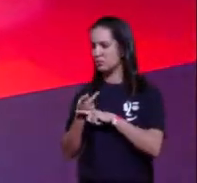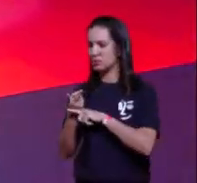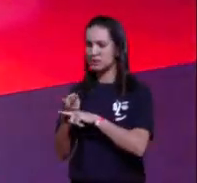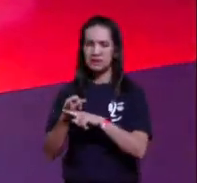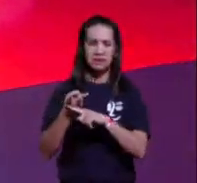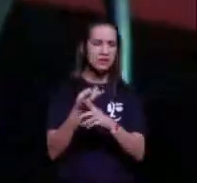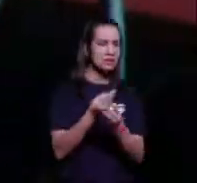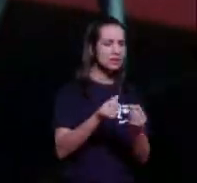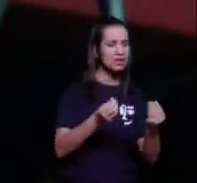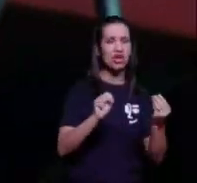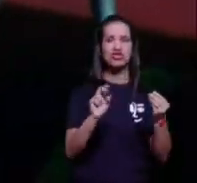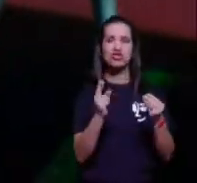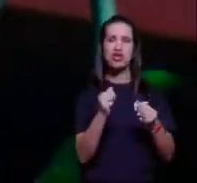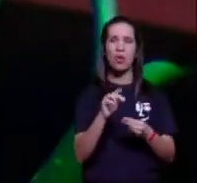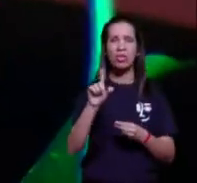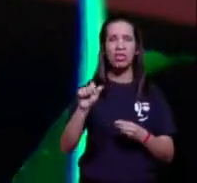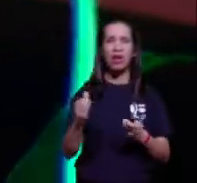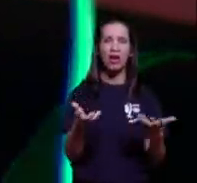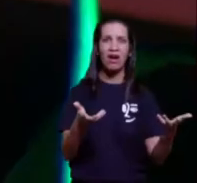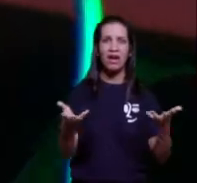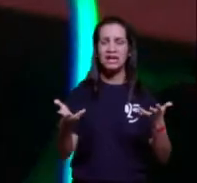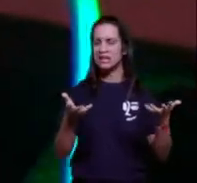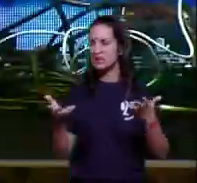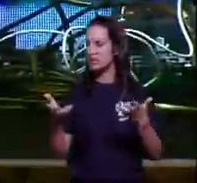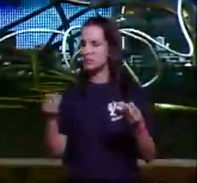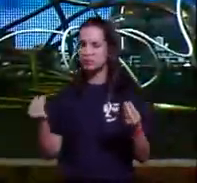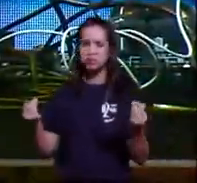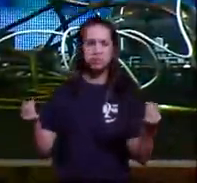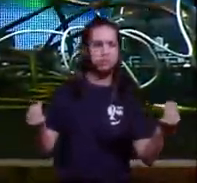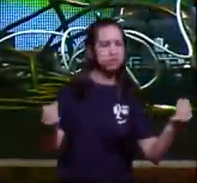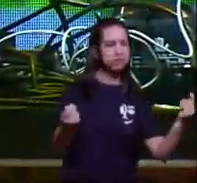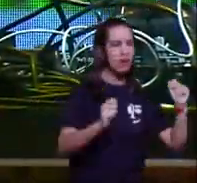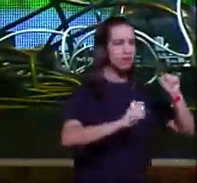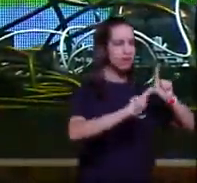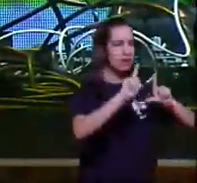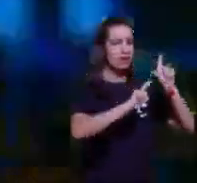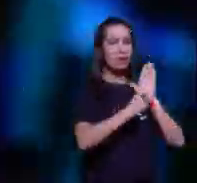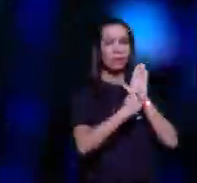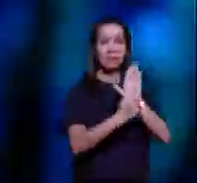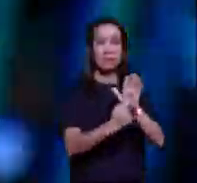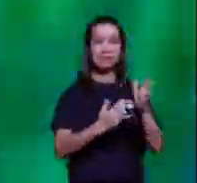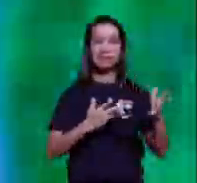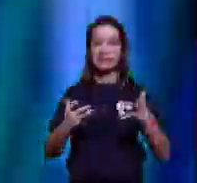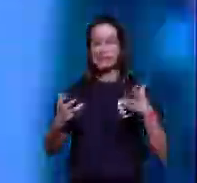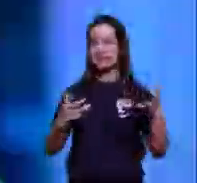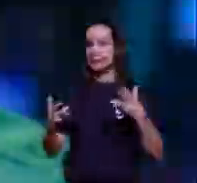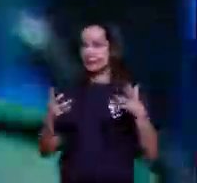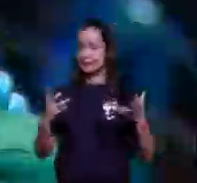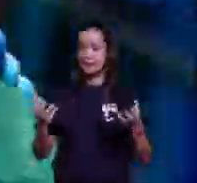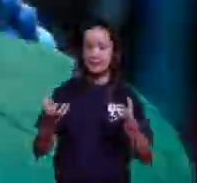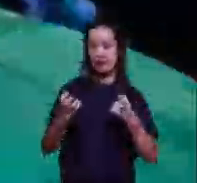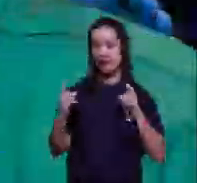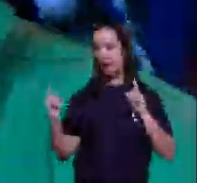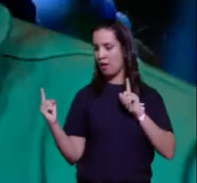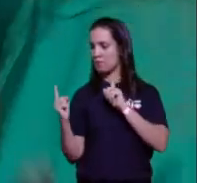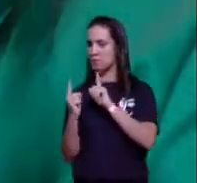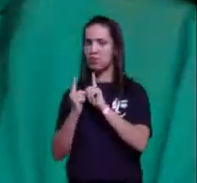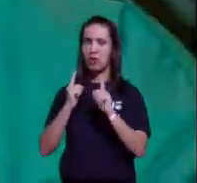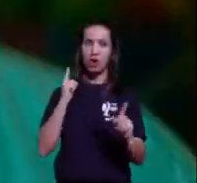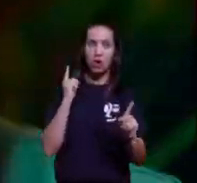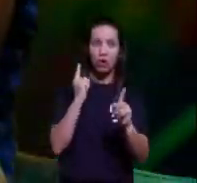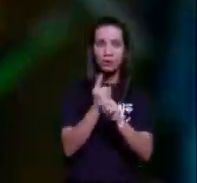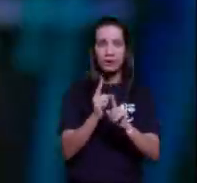Xonda, mas se não vai pra televisão, quer me pegar, então vem me tromba. Vem.